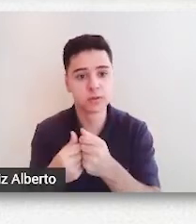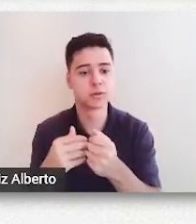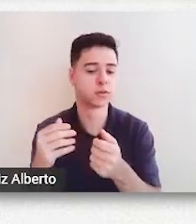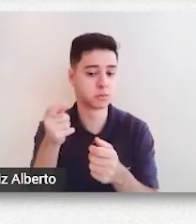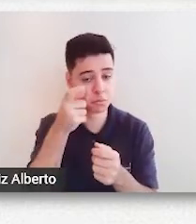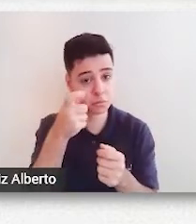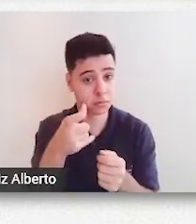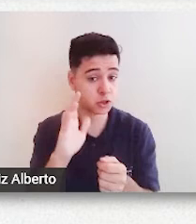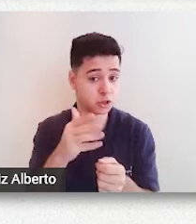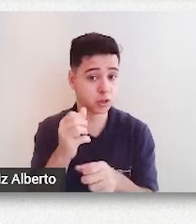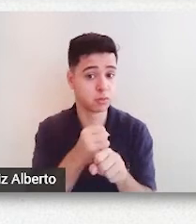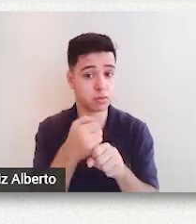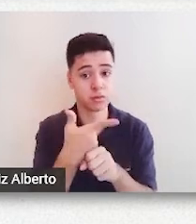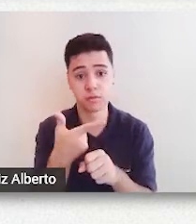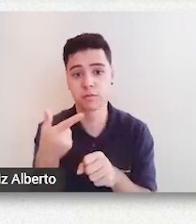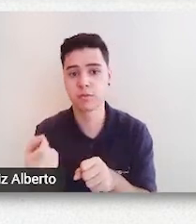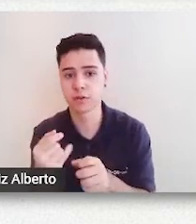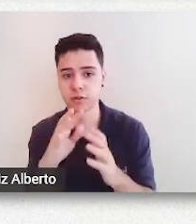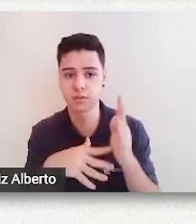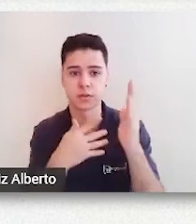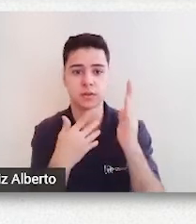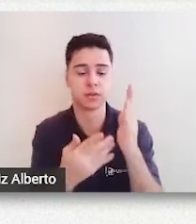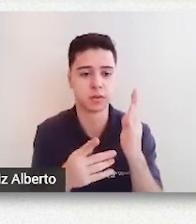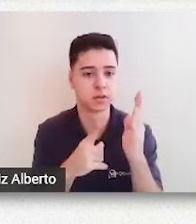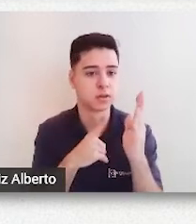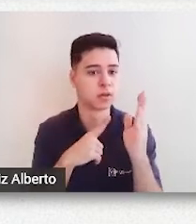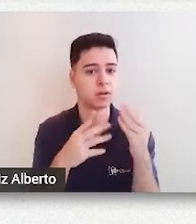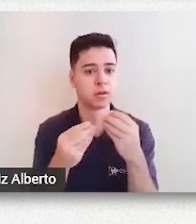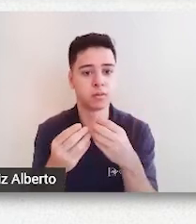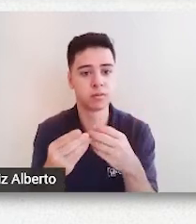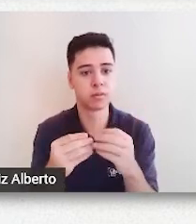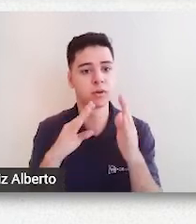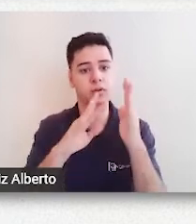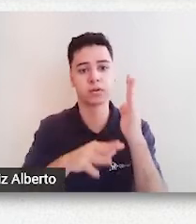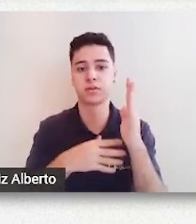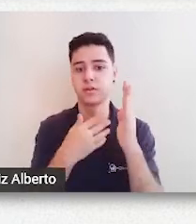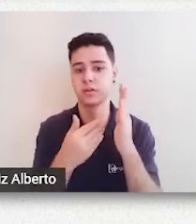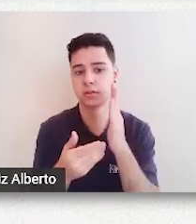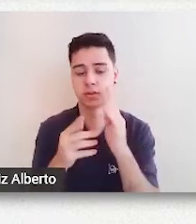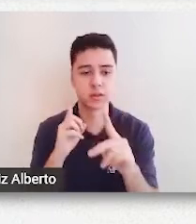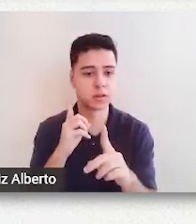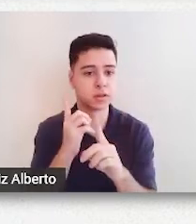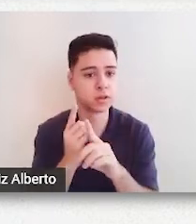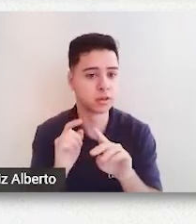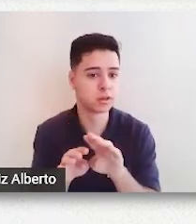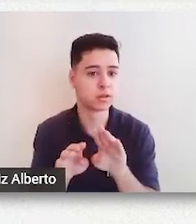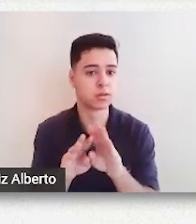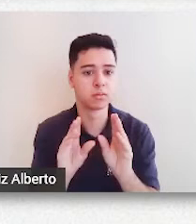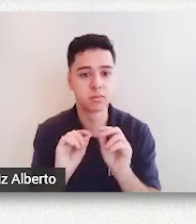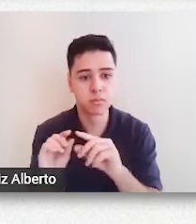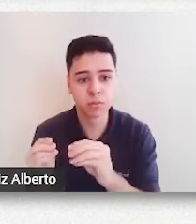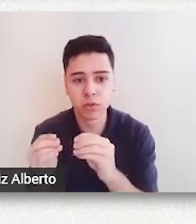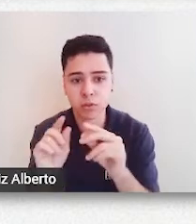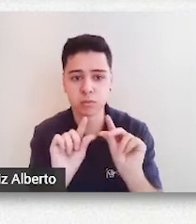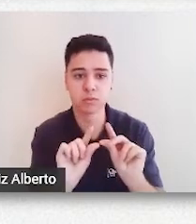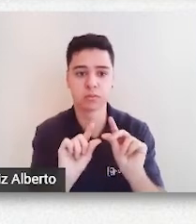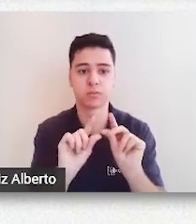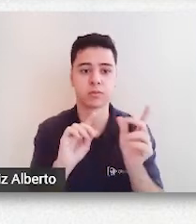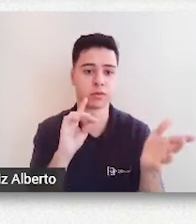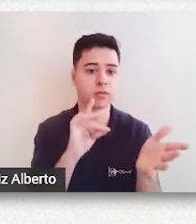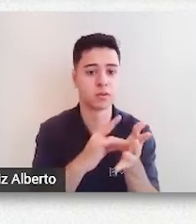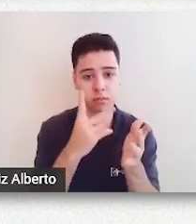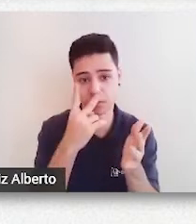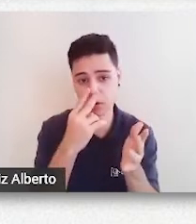as restauradoras descobriram que tem muitas camadas de tinta, acharam um resquício muito pequeno da original, da